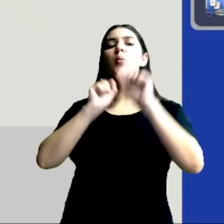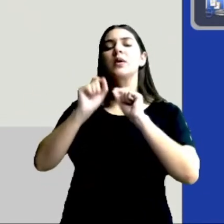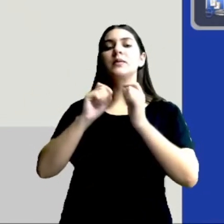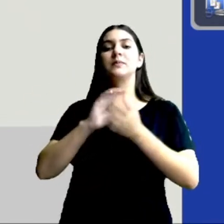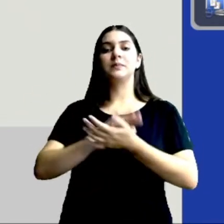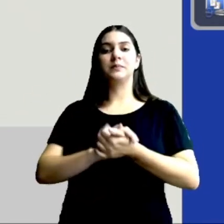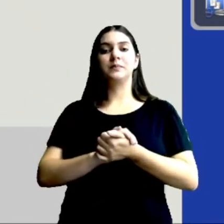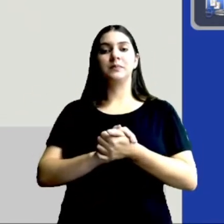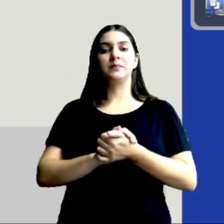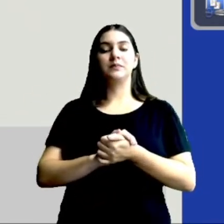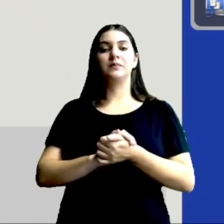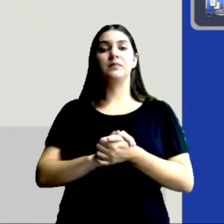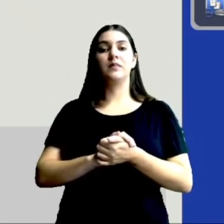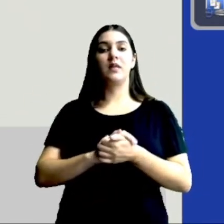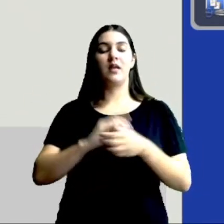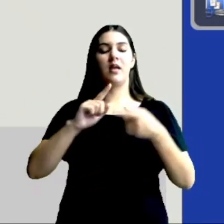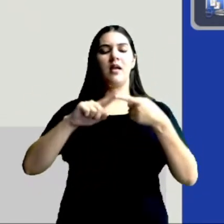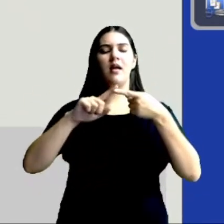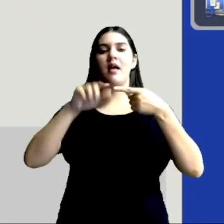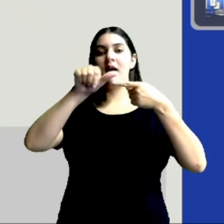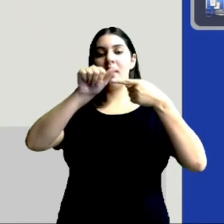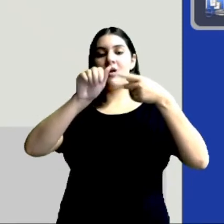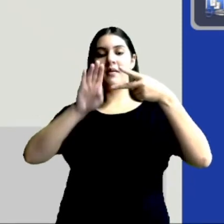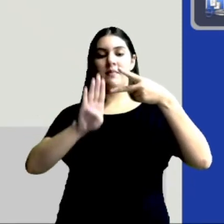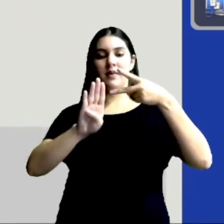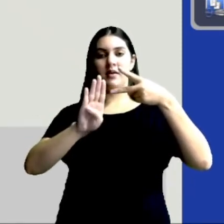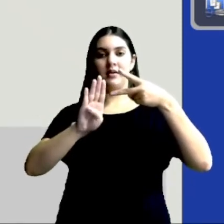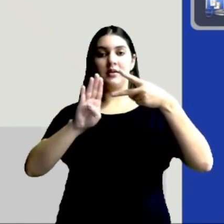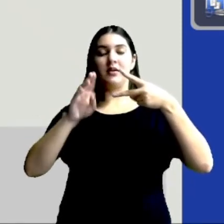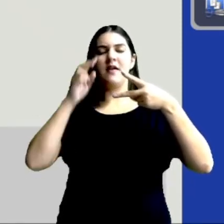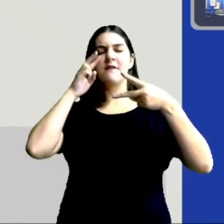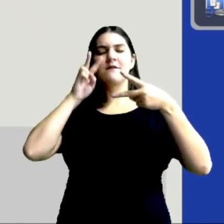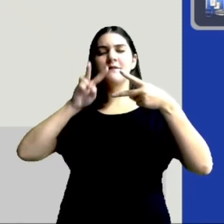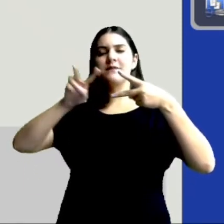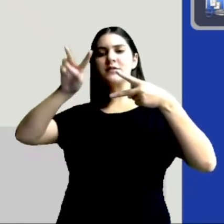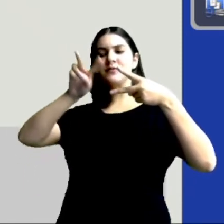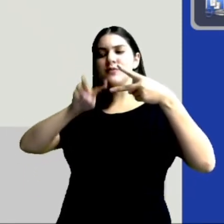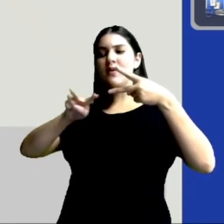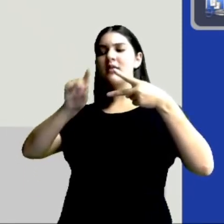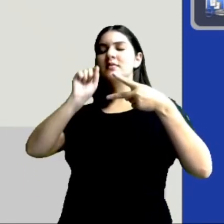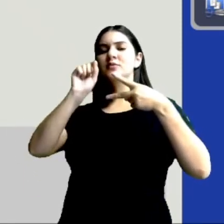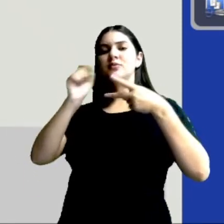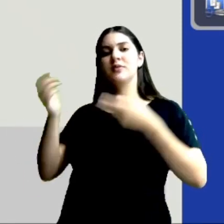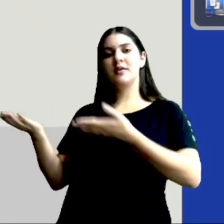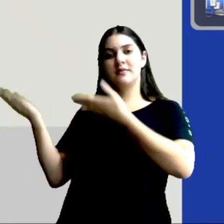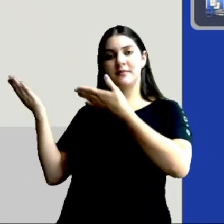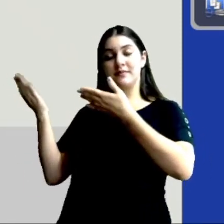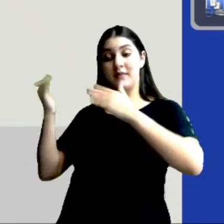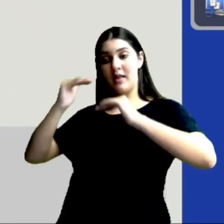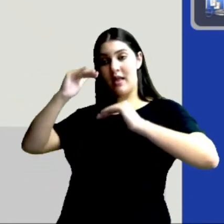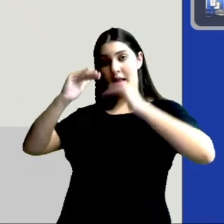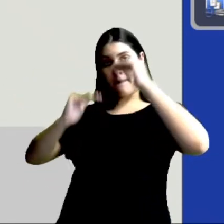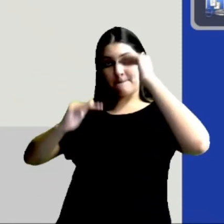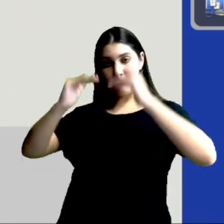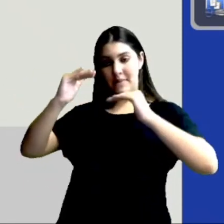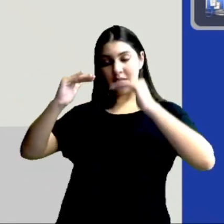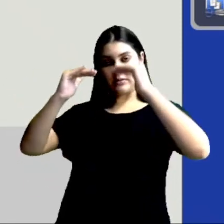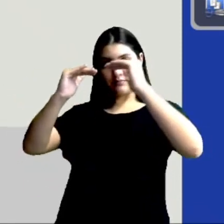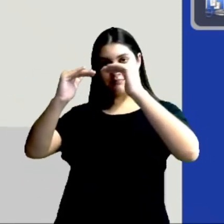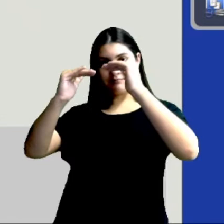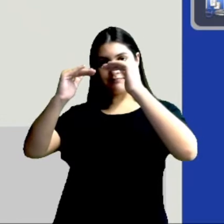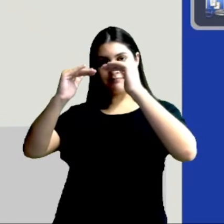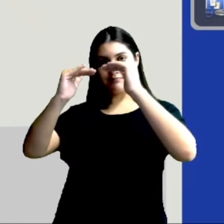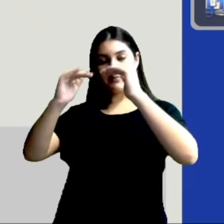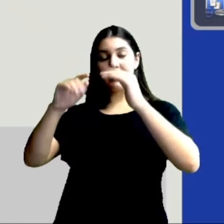E aí, nas letras A e B, alternativas A e B, a gente vê que ele diz que a balança está equilibrada.